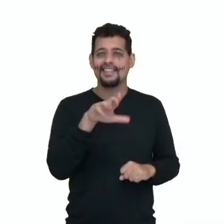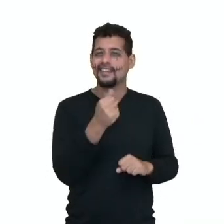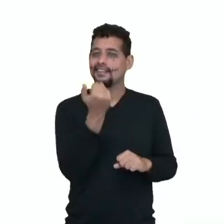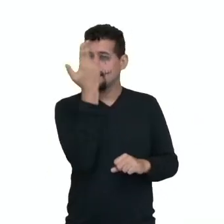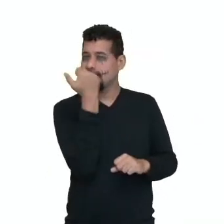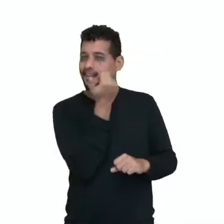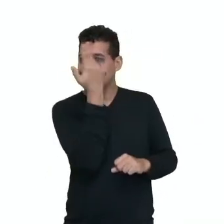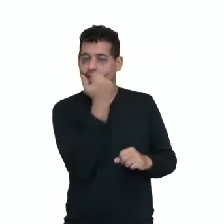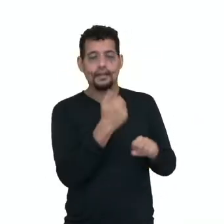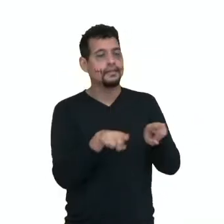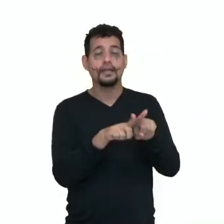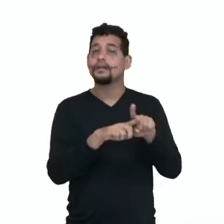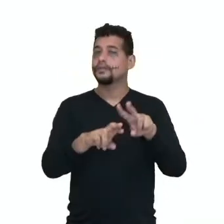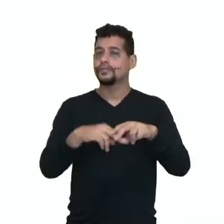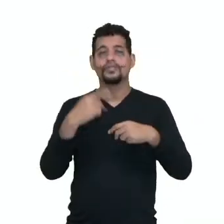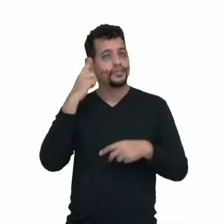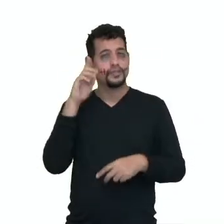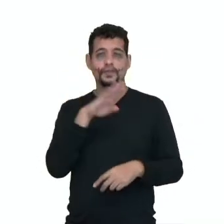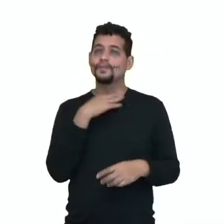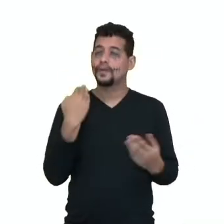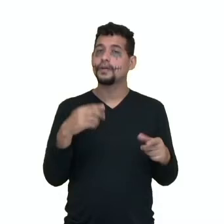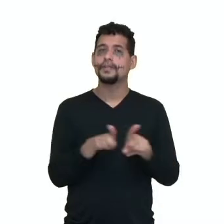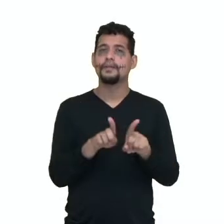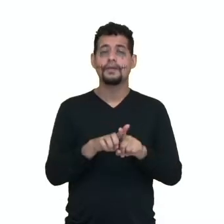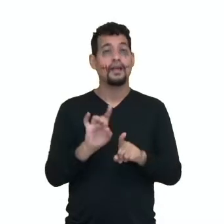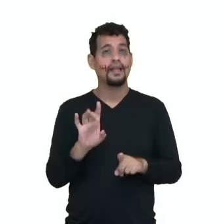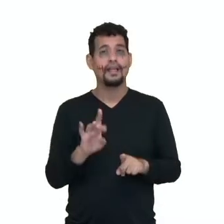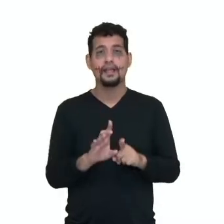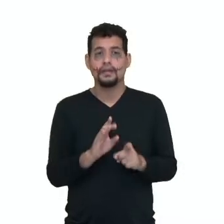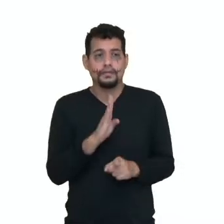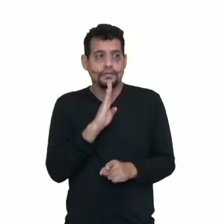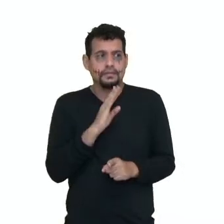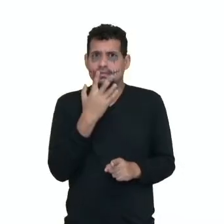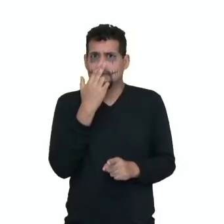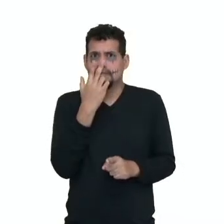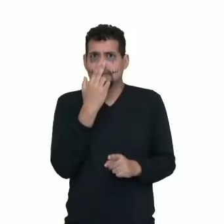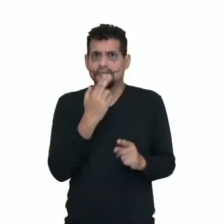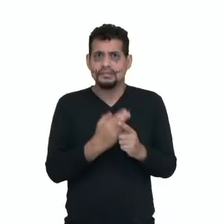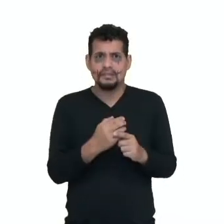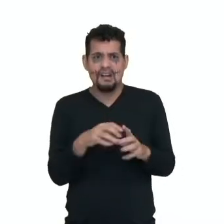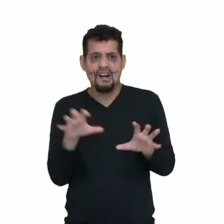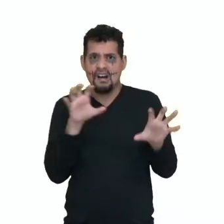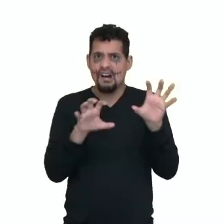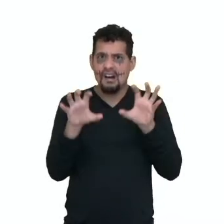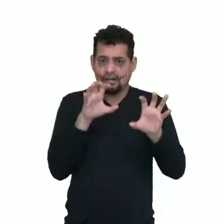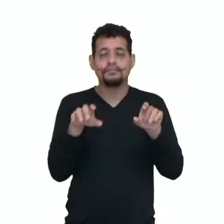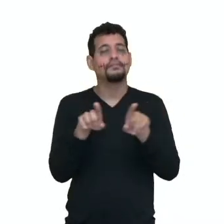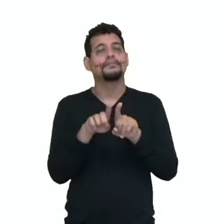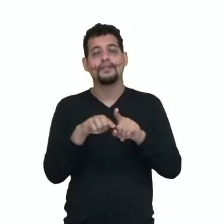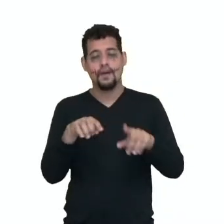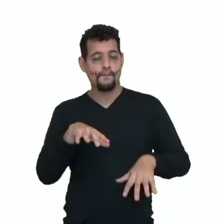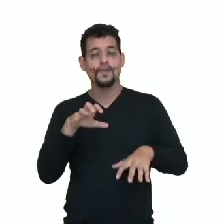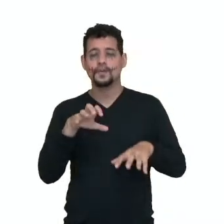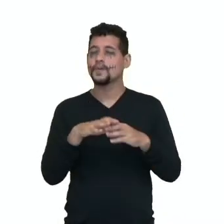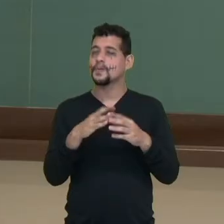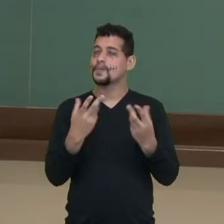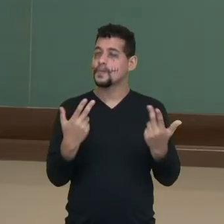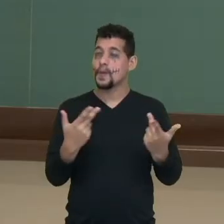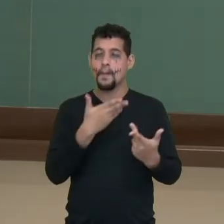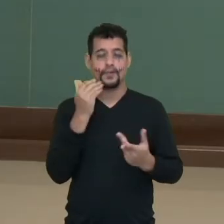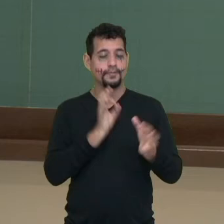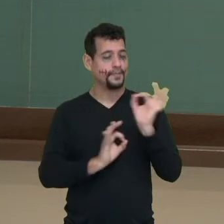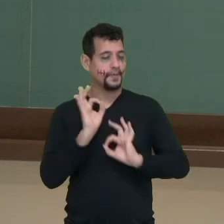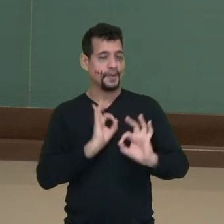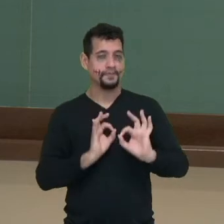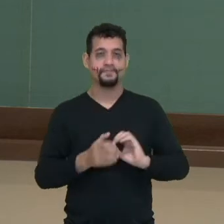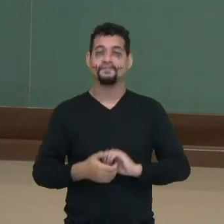los festejos por el Día de los Muertos, con cara de calavera e sus mejores atavios.